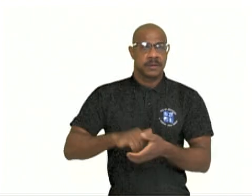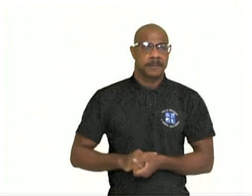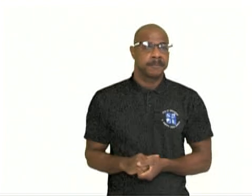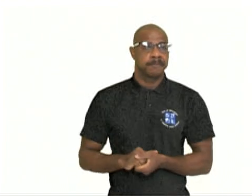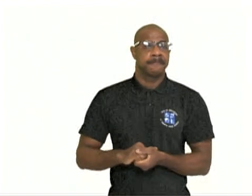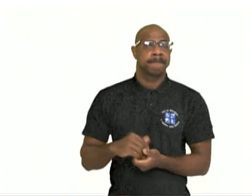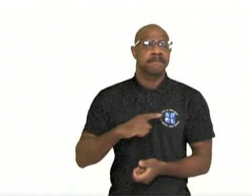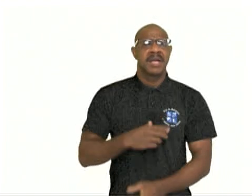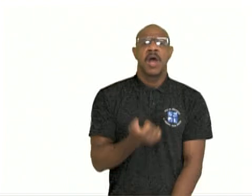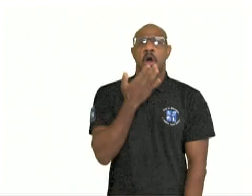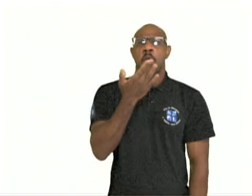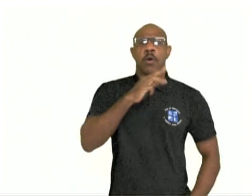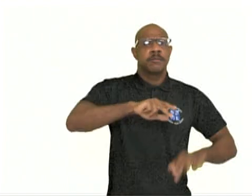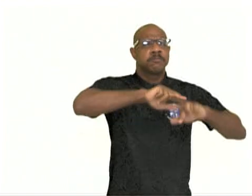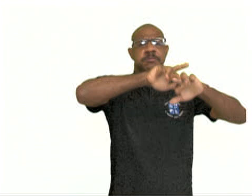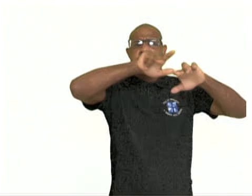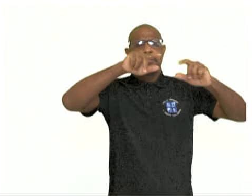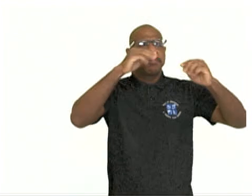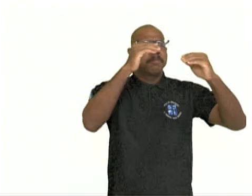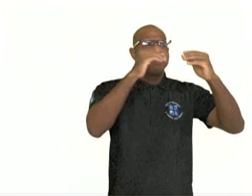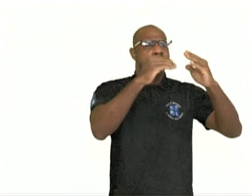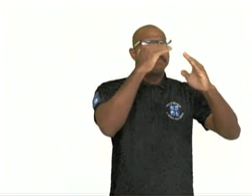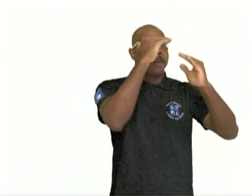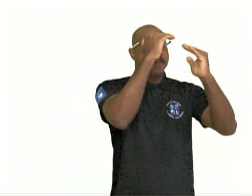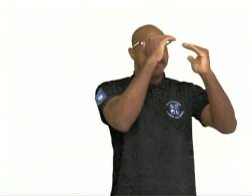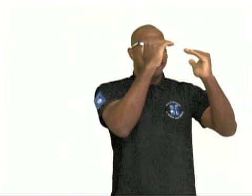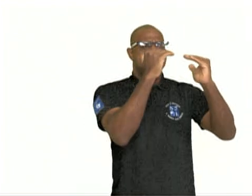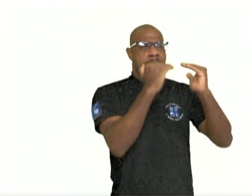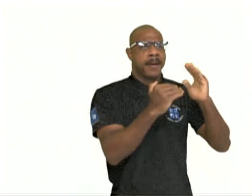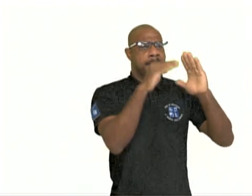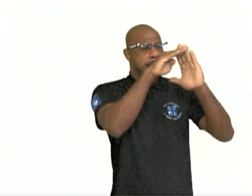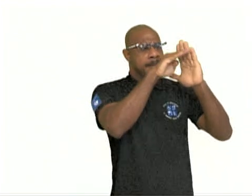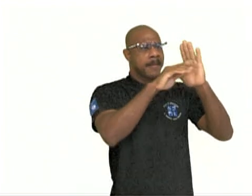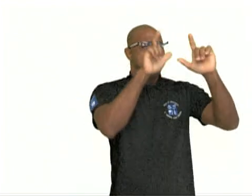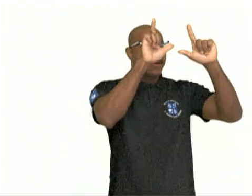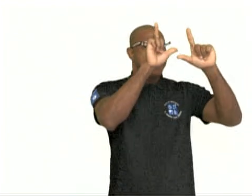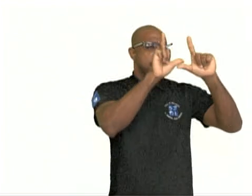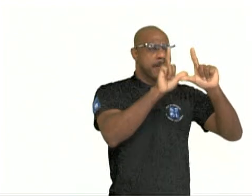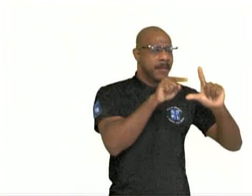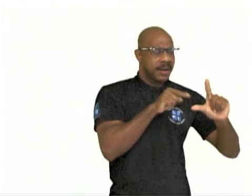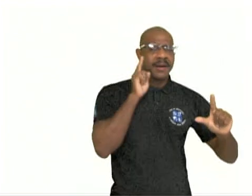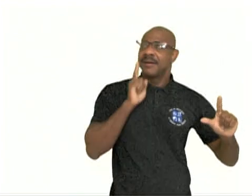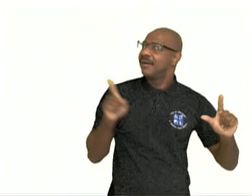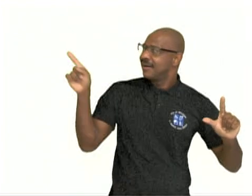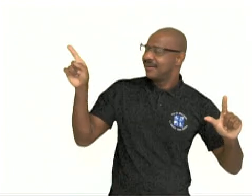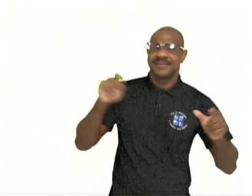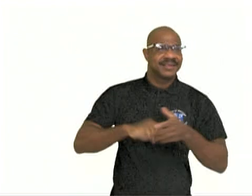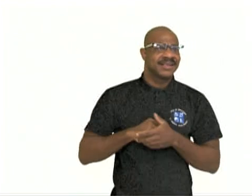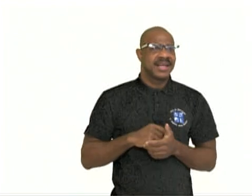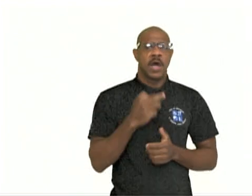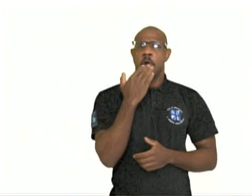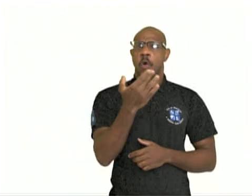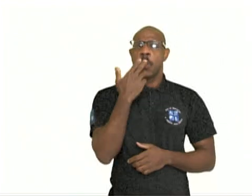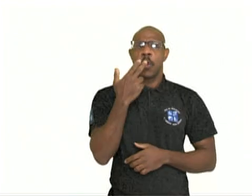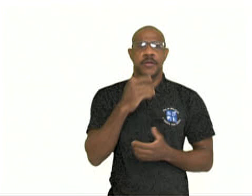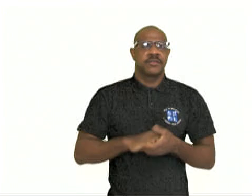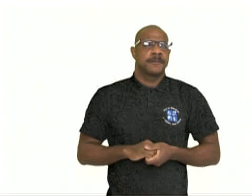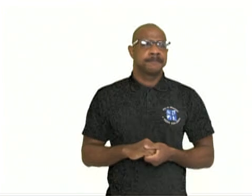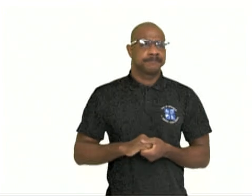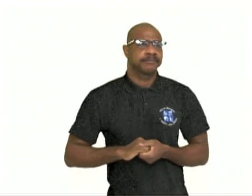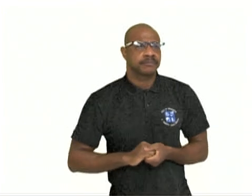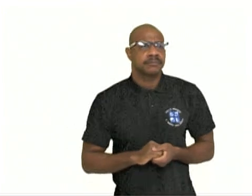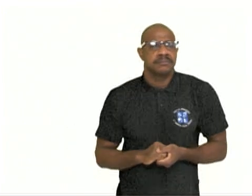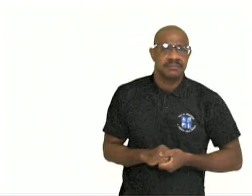de cores que vai mostrando para nós cada momento. Então, esse primeiro momento aqui que está em laranja é chamado